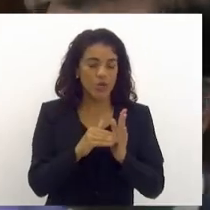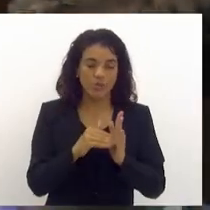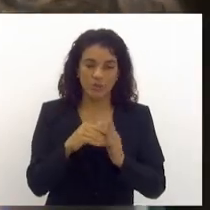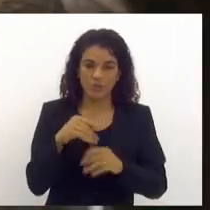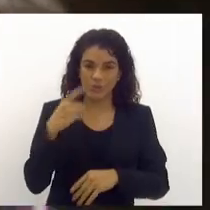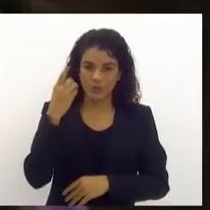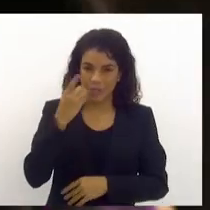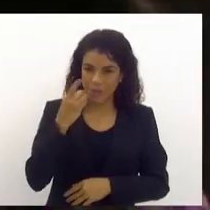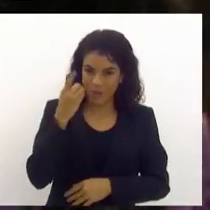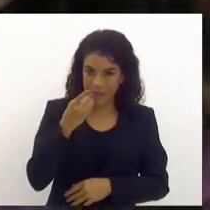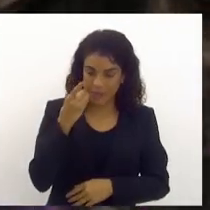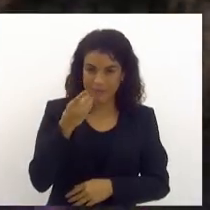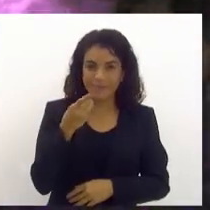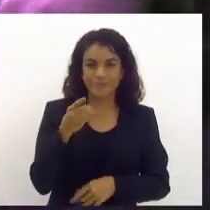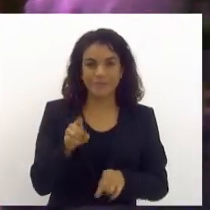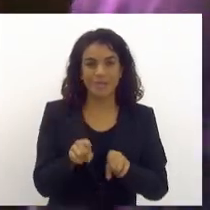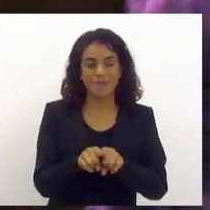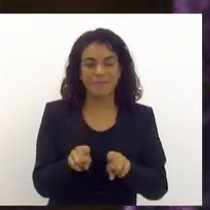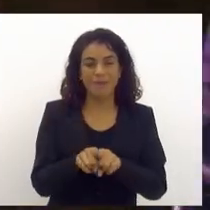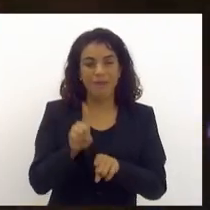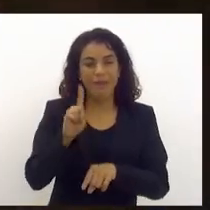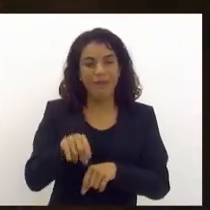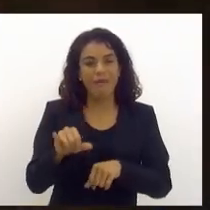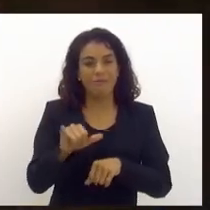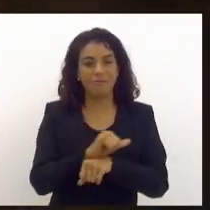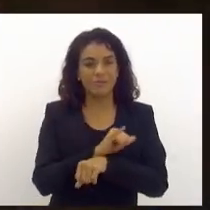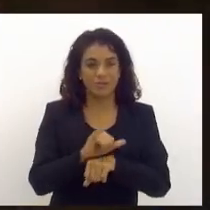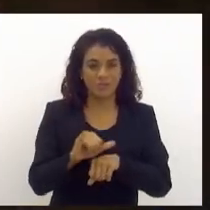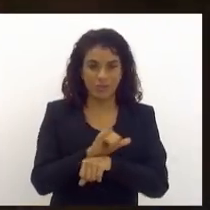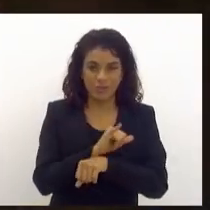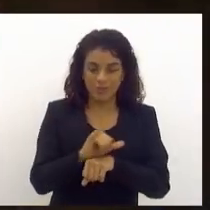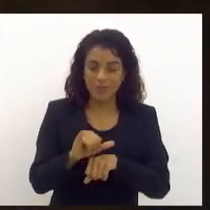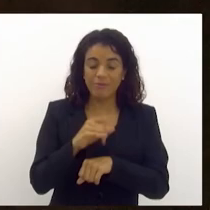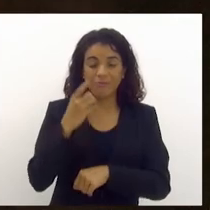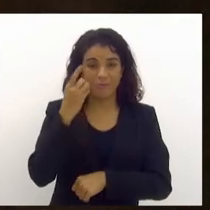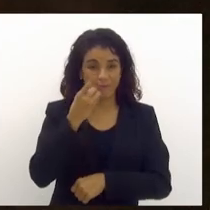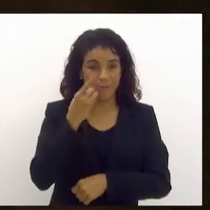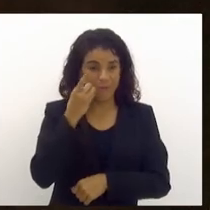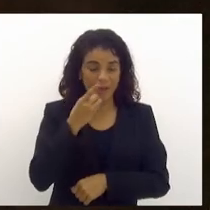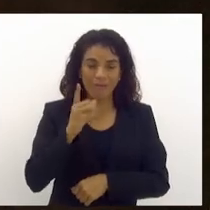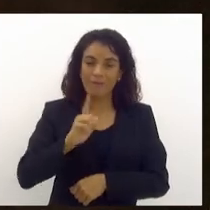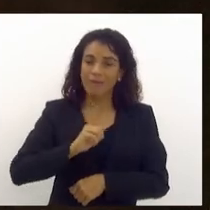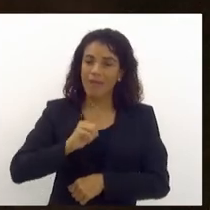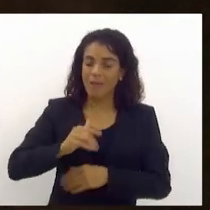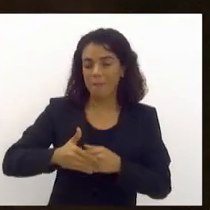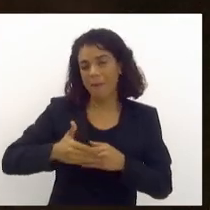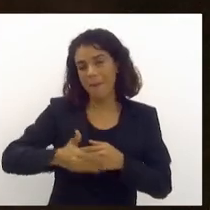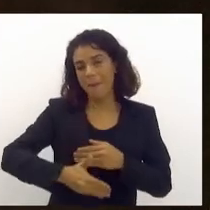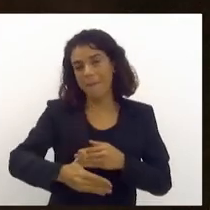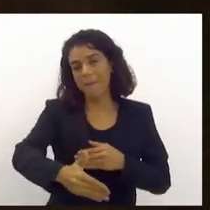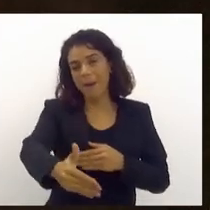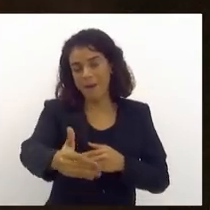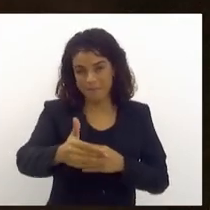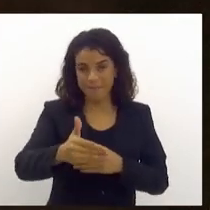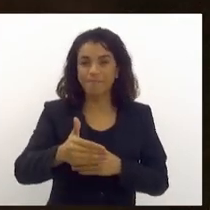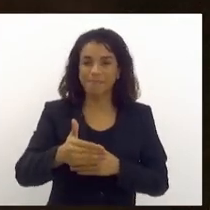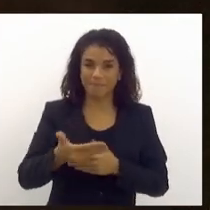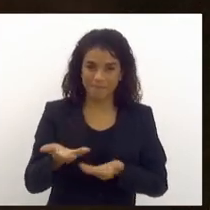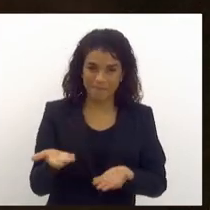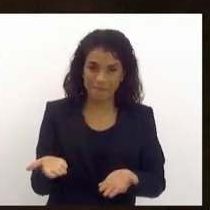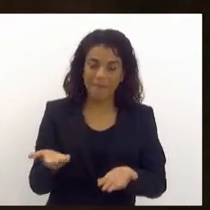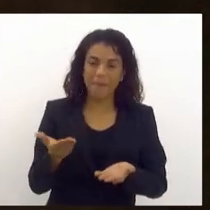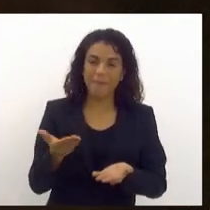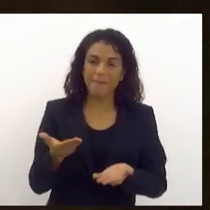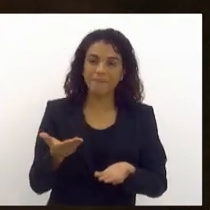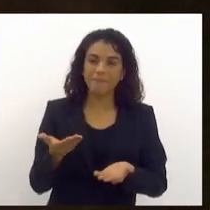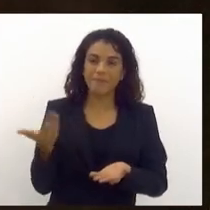parlamentares, haja visto que é um instrumento que os deputados terão daqui para frente, não é,